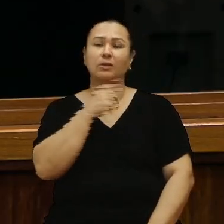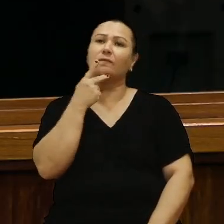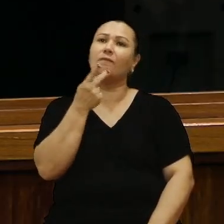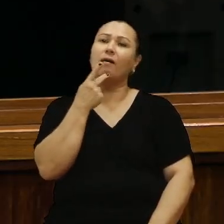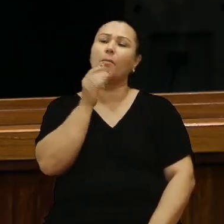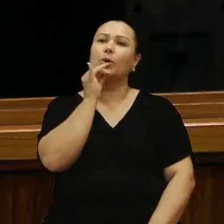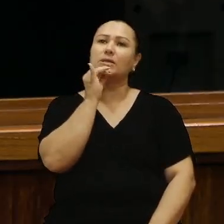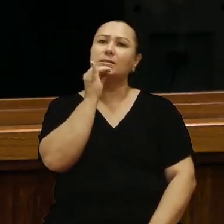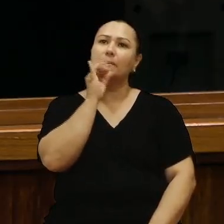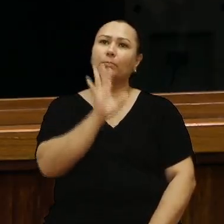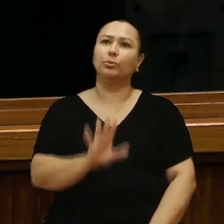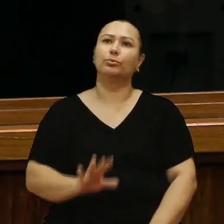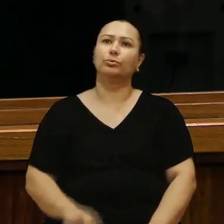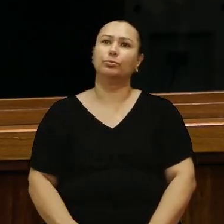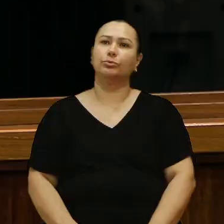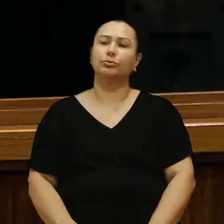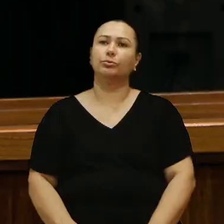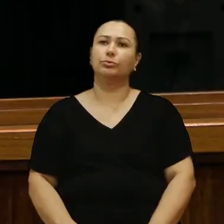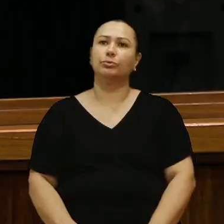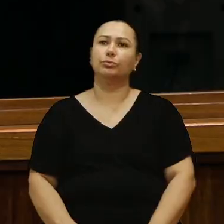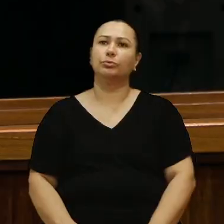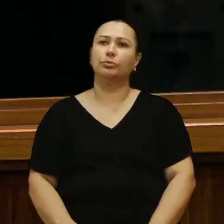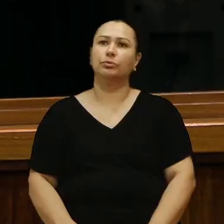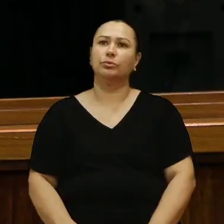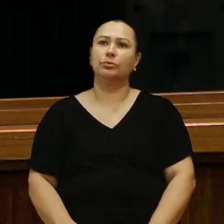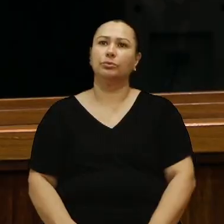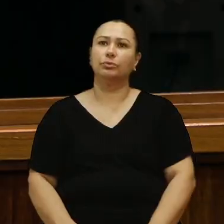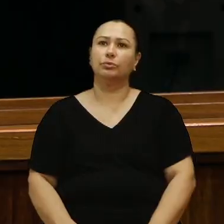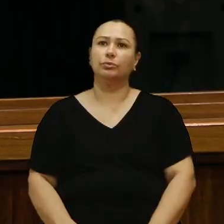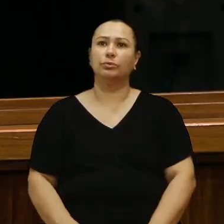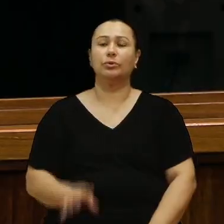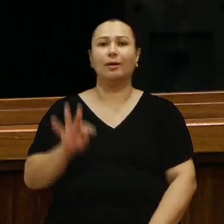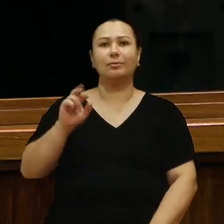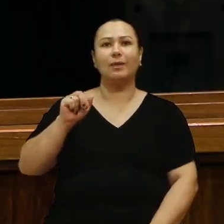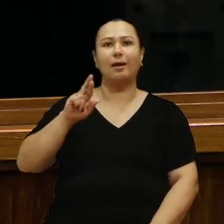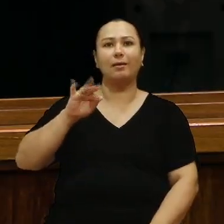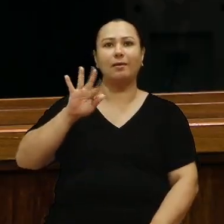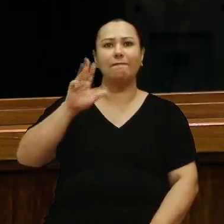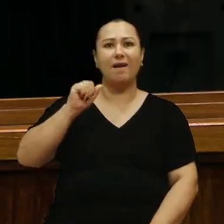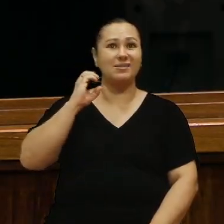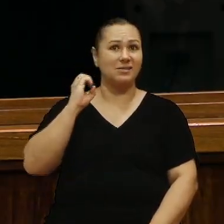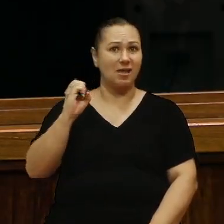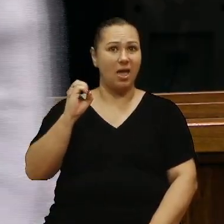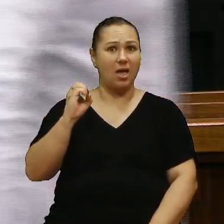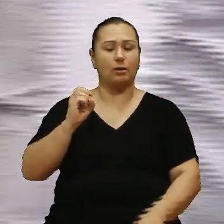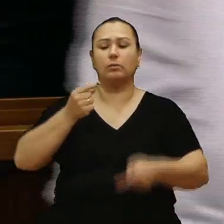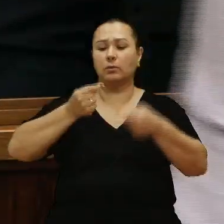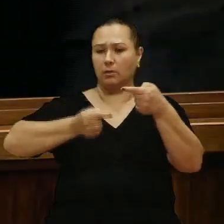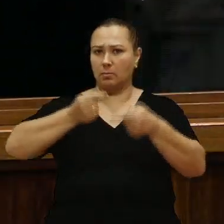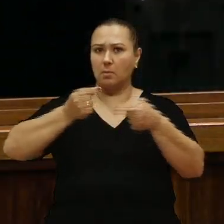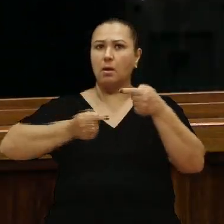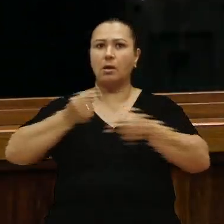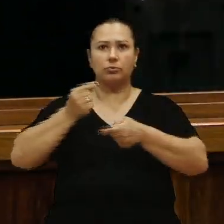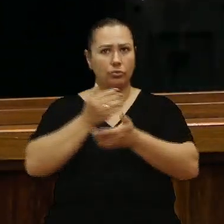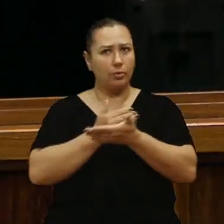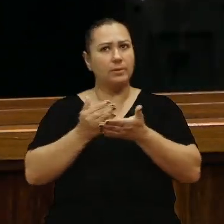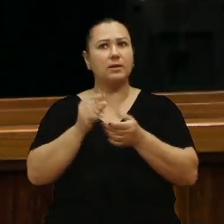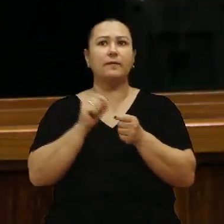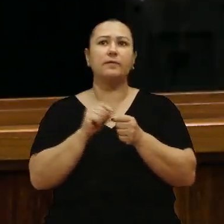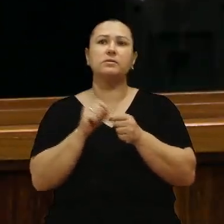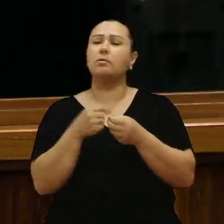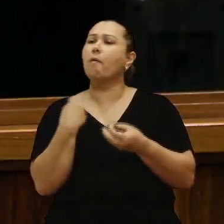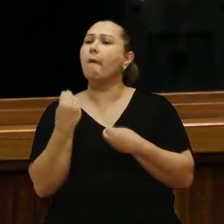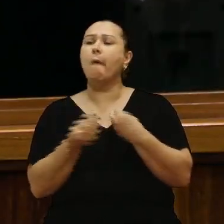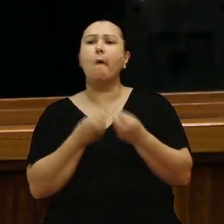por exemplo, em tarifa zero, acho que é um debate que nós temos que começar a fazer, em que pese